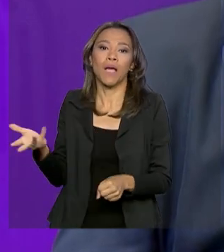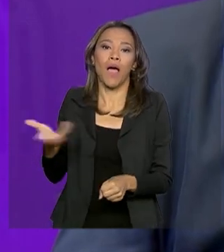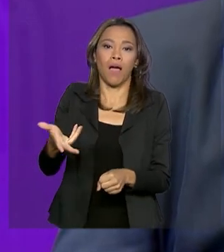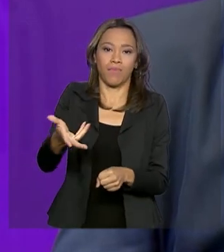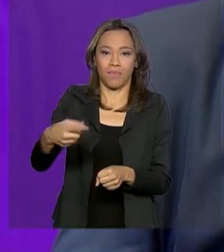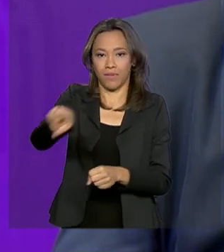diploma.